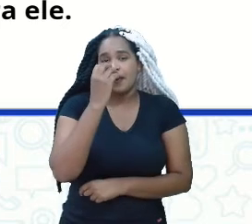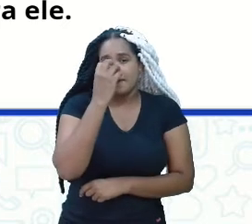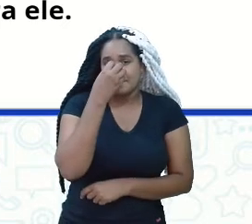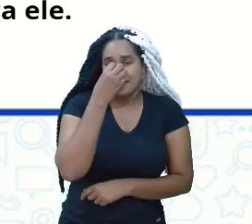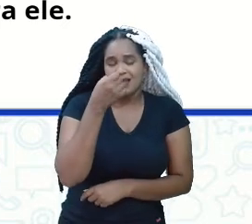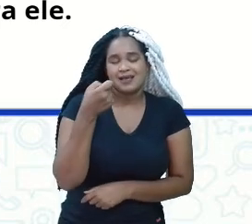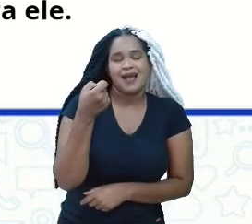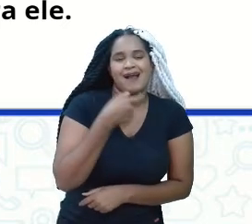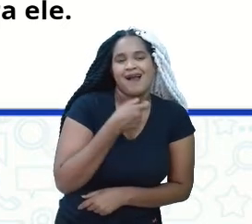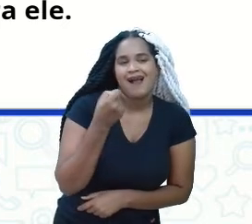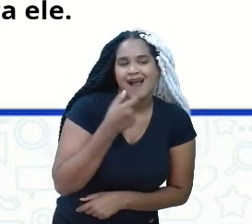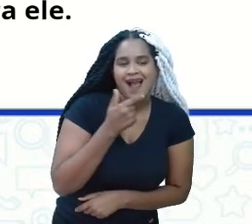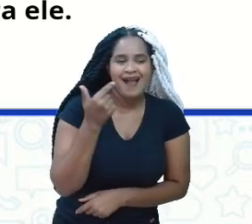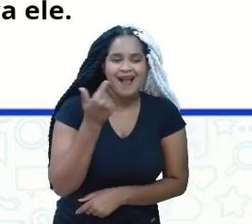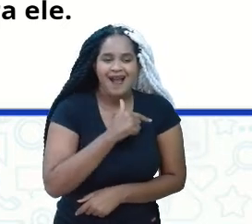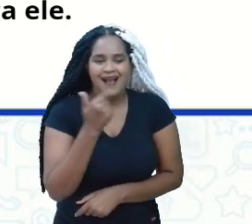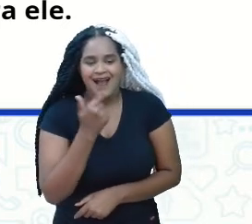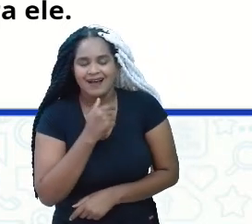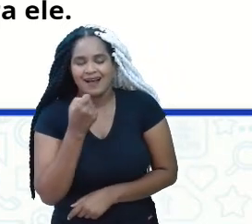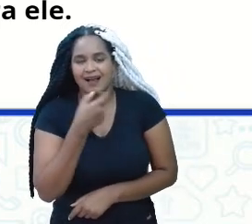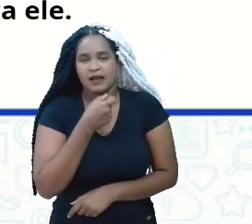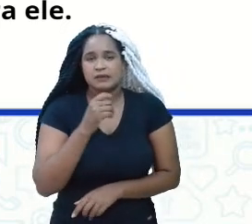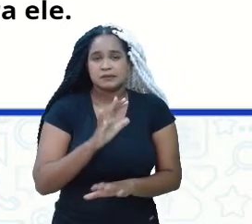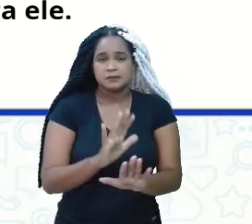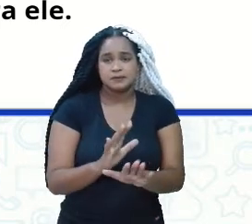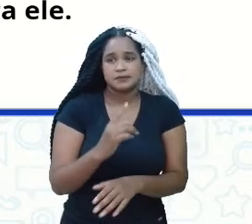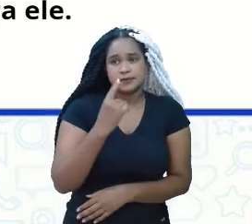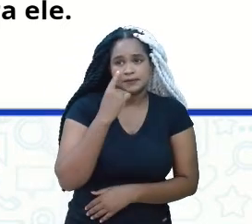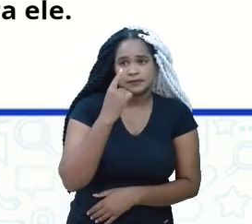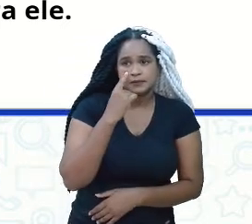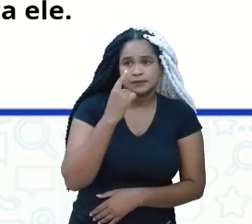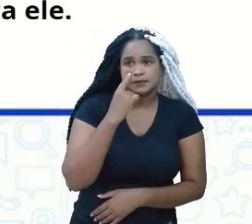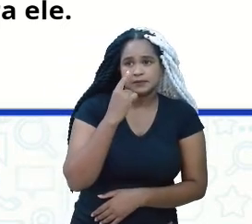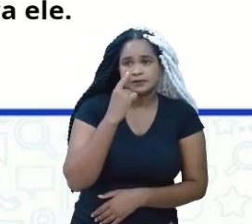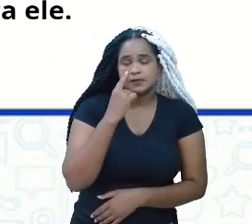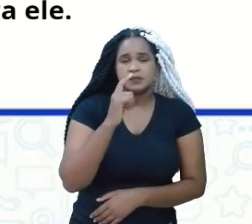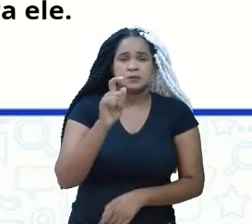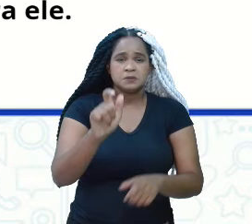pai. Mas ao se deparar com o picadeiro, viu que